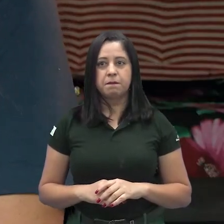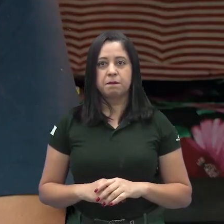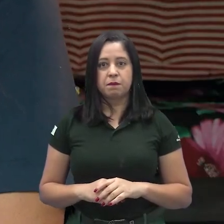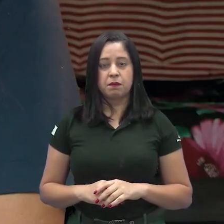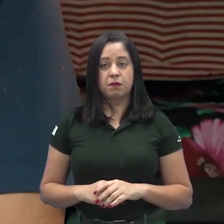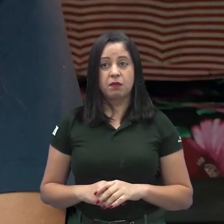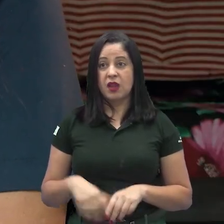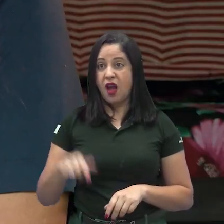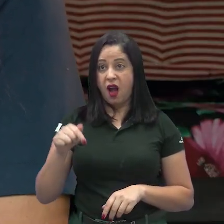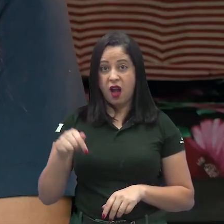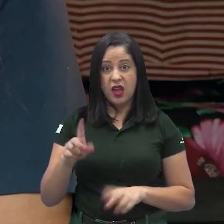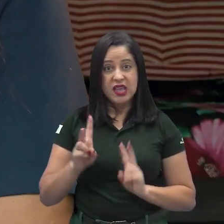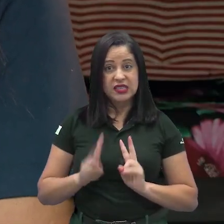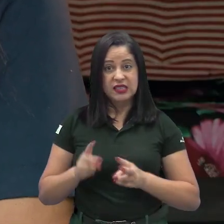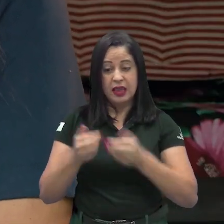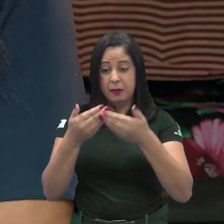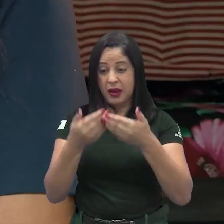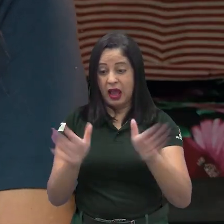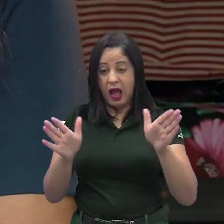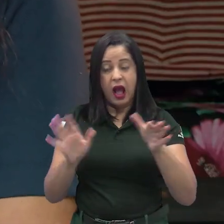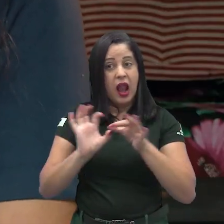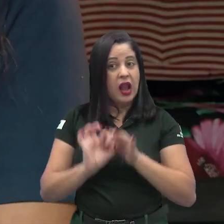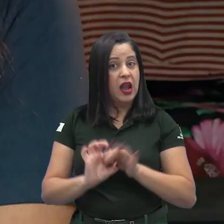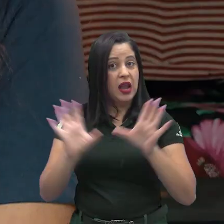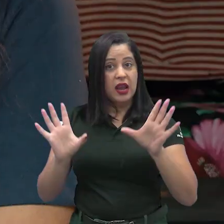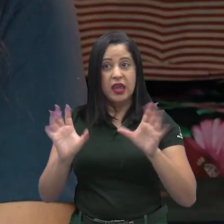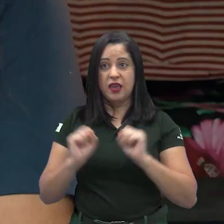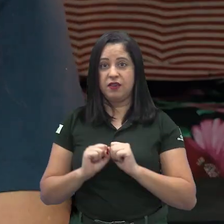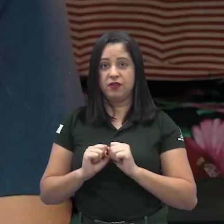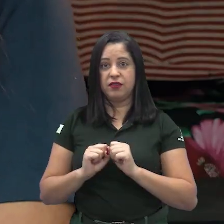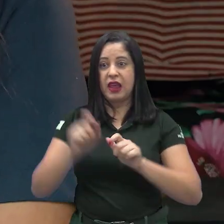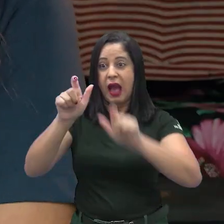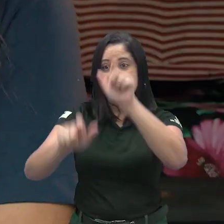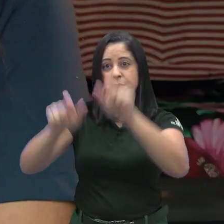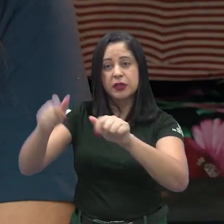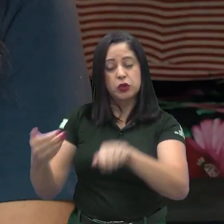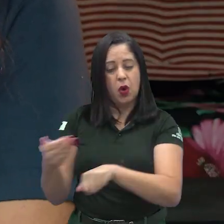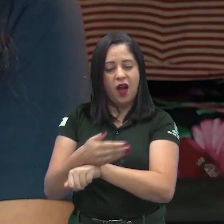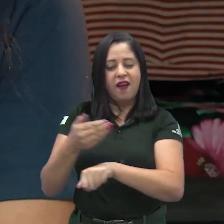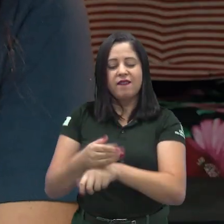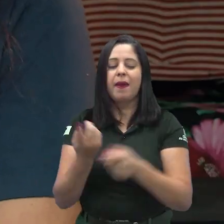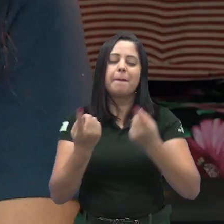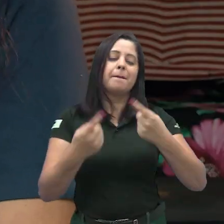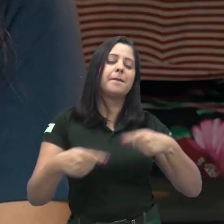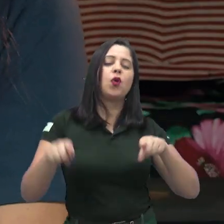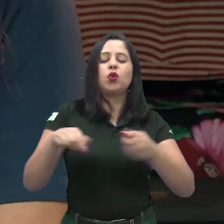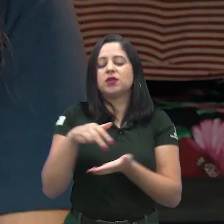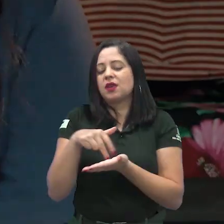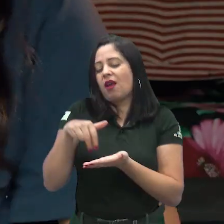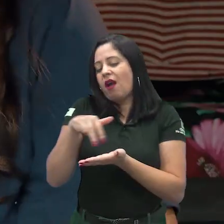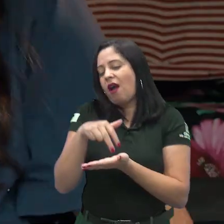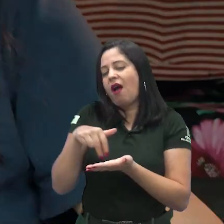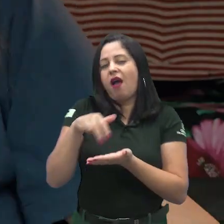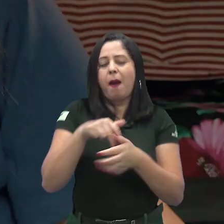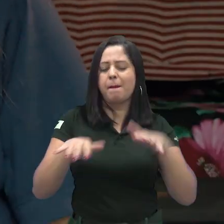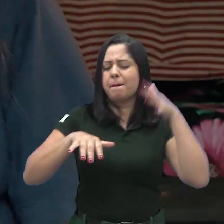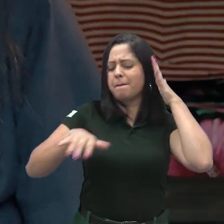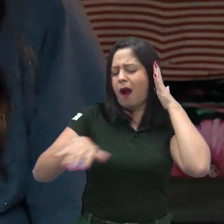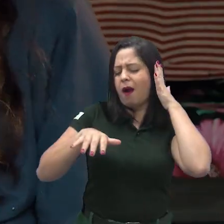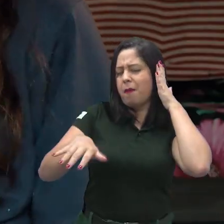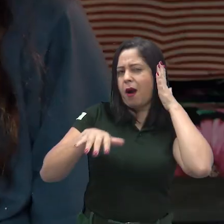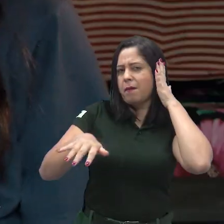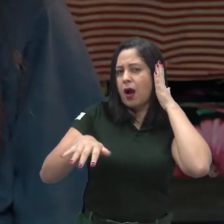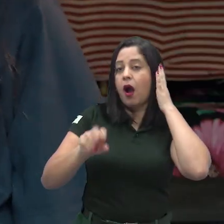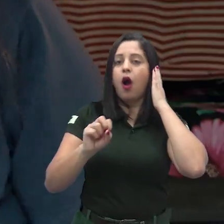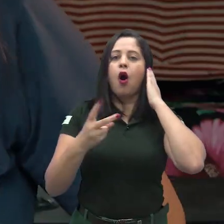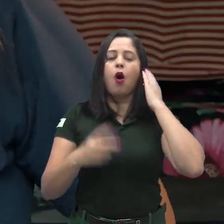população, para de repente curtir uma música, desde um rap